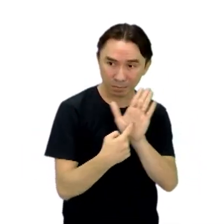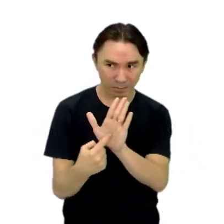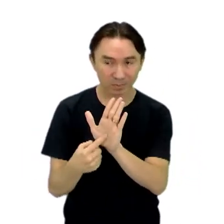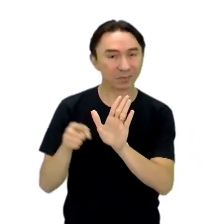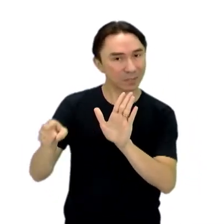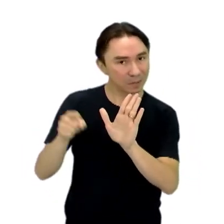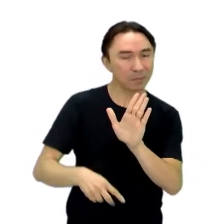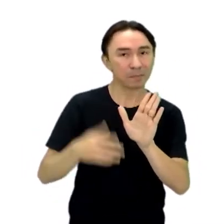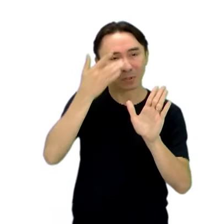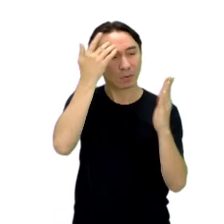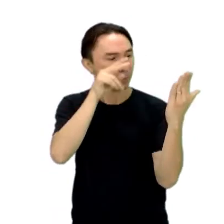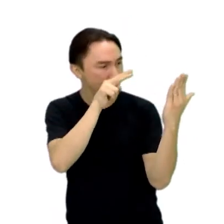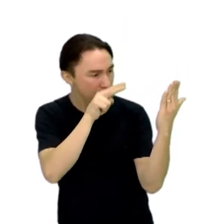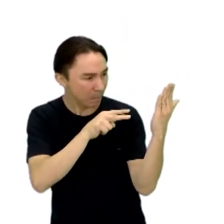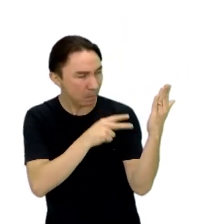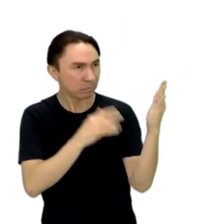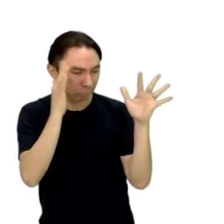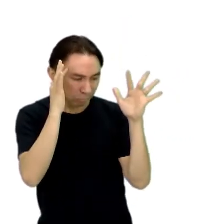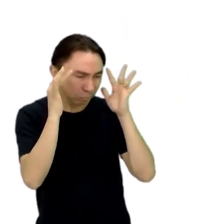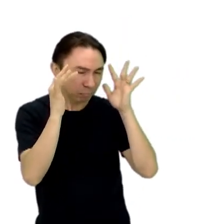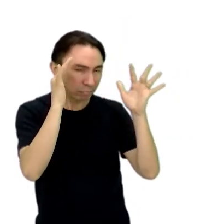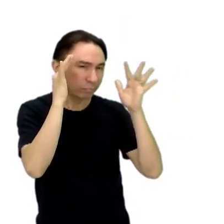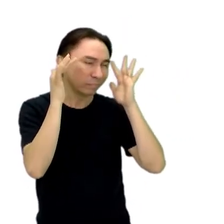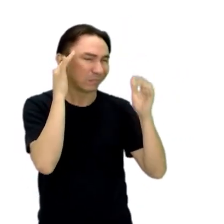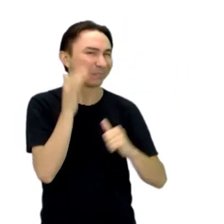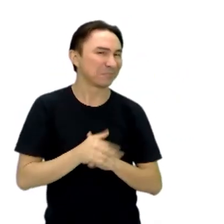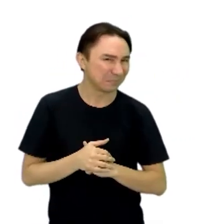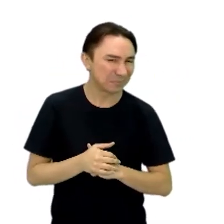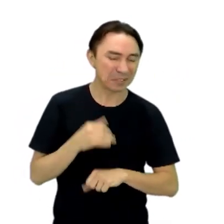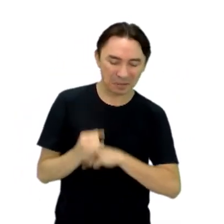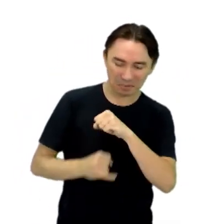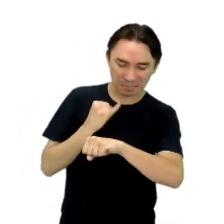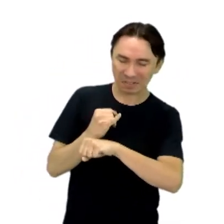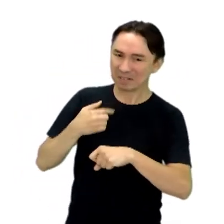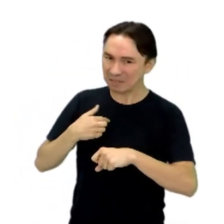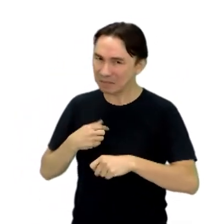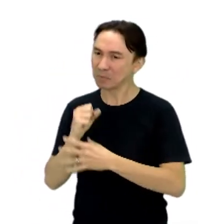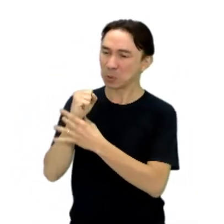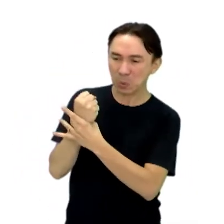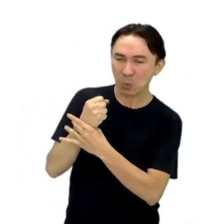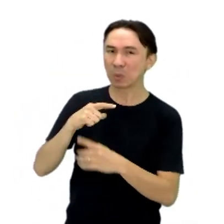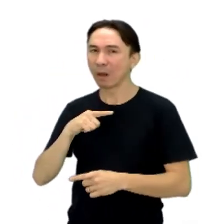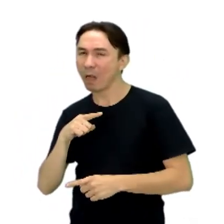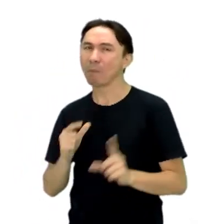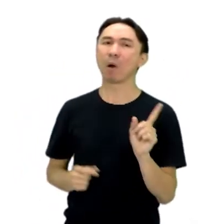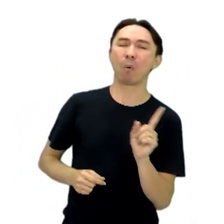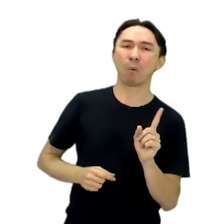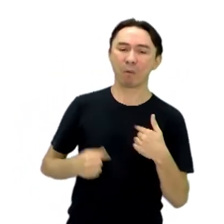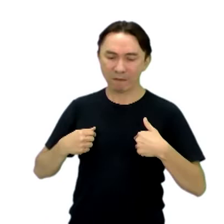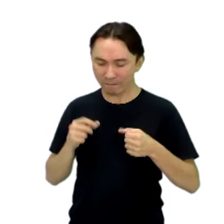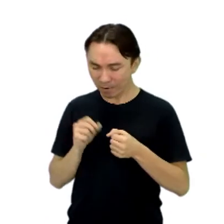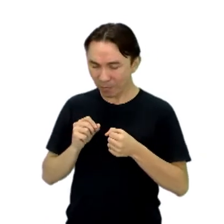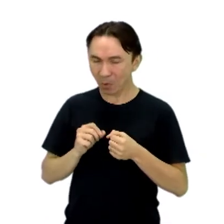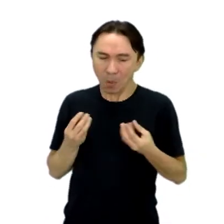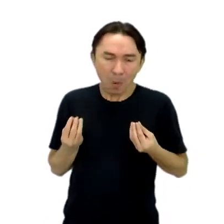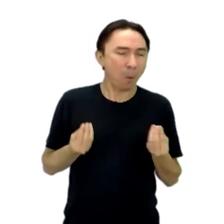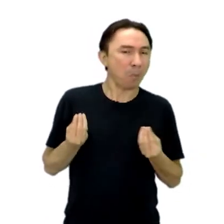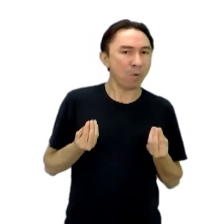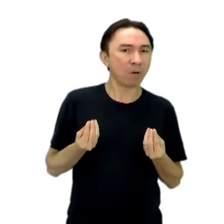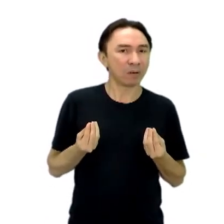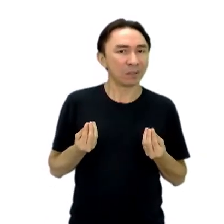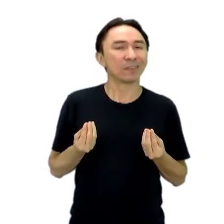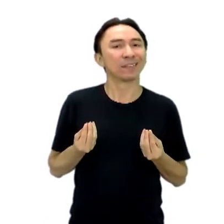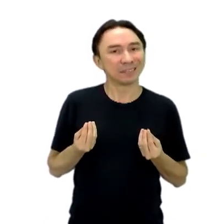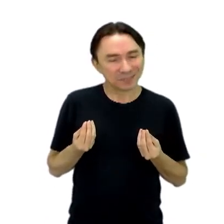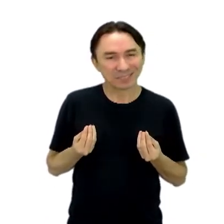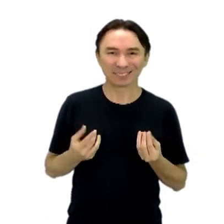refletir. Será que eu estou usando a internet de forma segura? O que eu posso fazer? Através dessa informação,